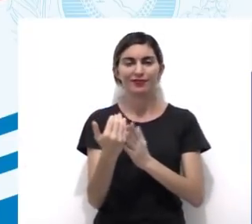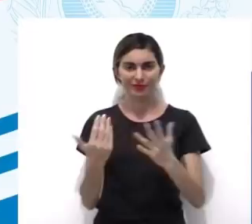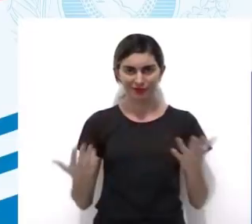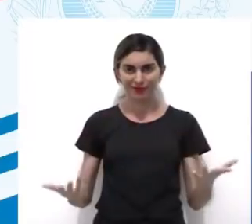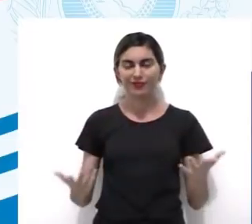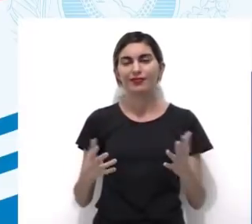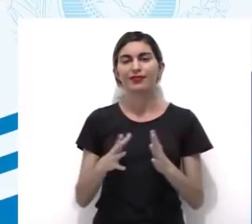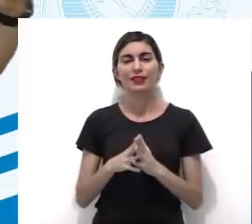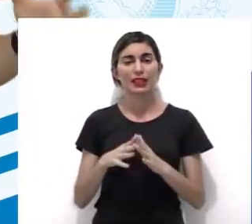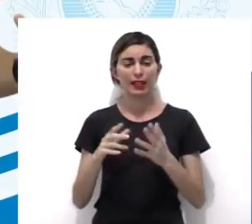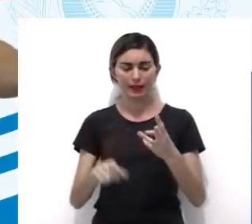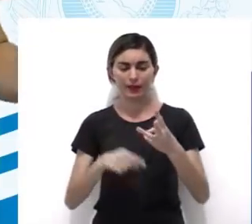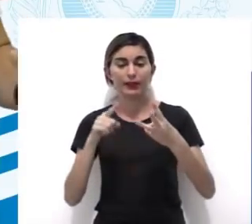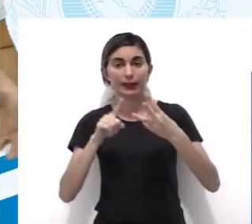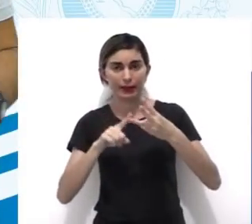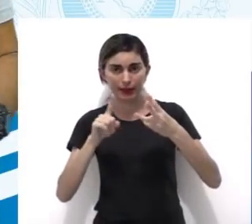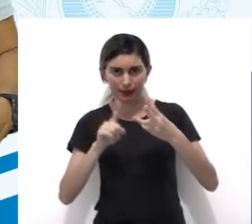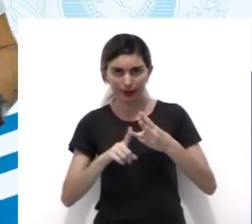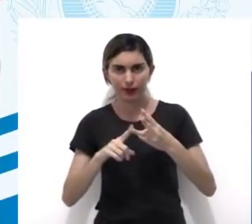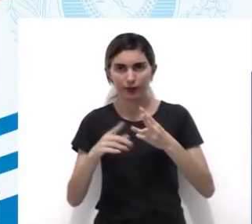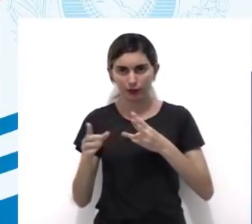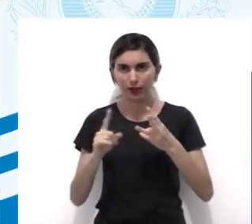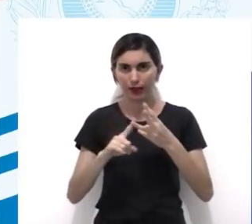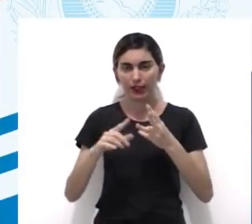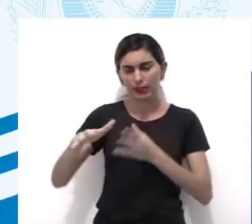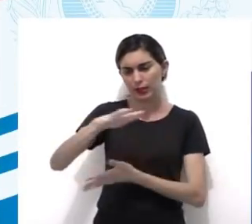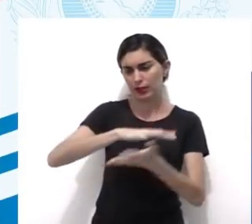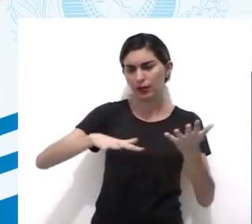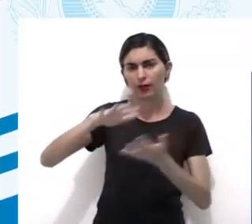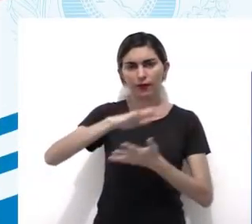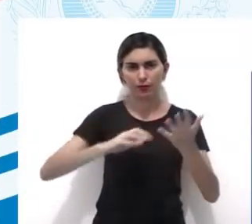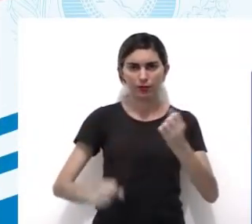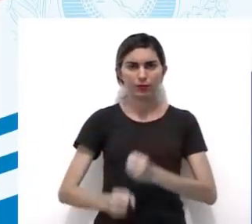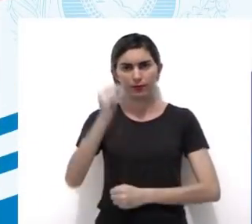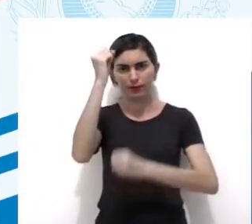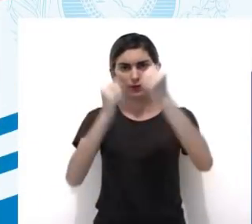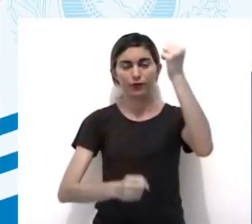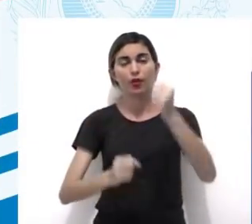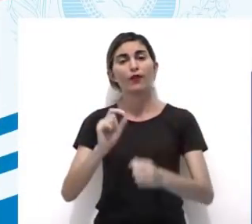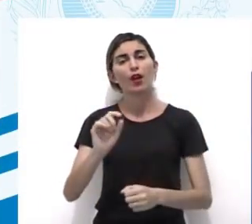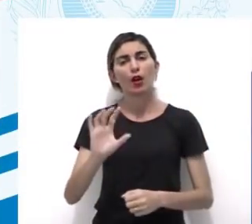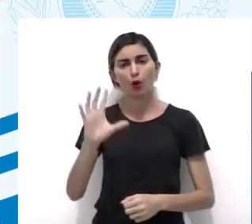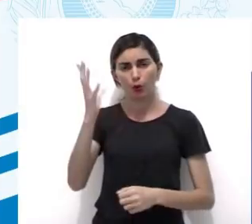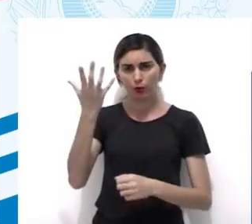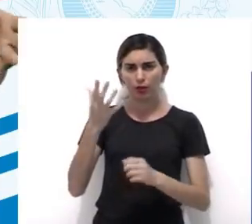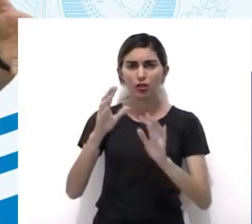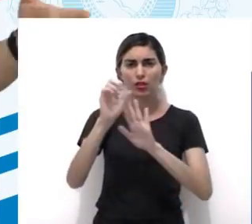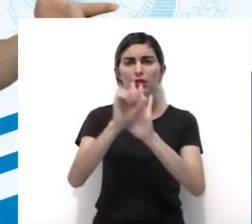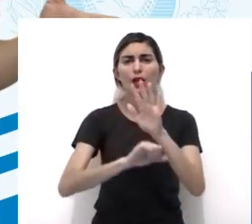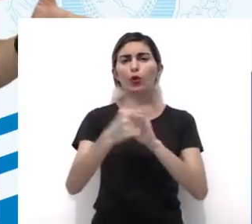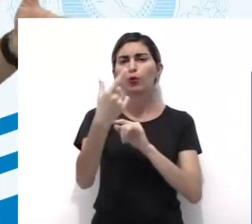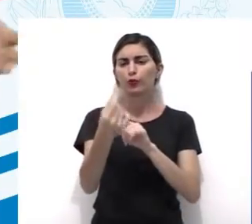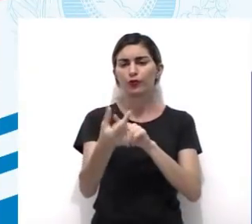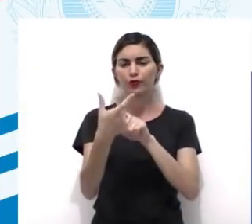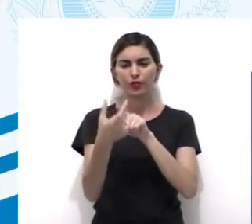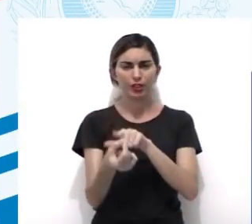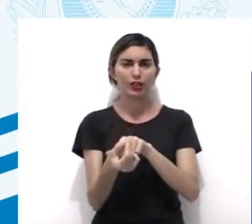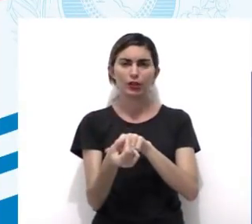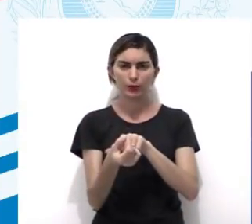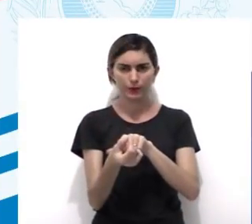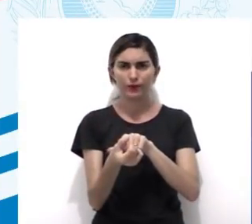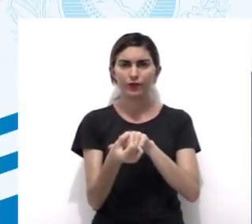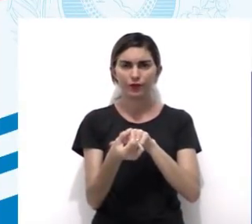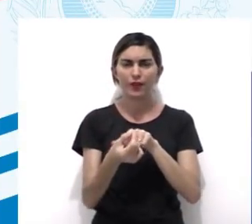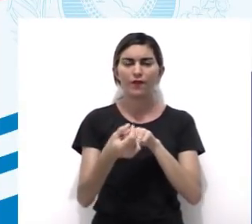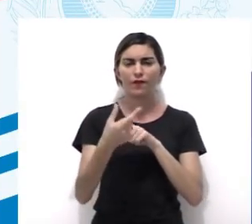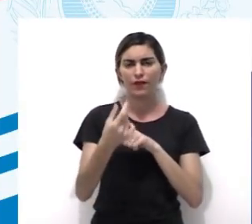excedente. No terceiro momento, que é a terceira revolução industrial, vai ocorrer já no século XX, de